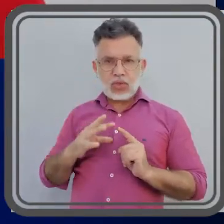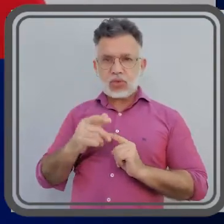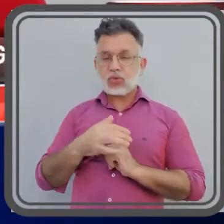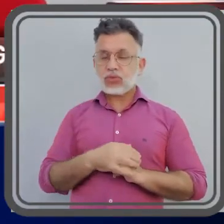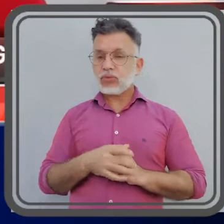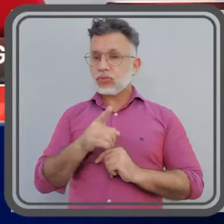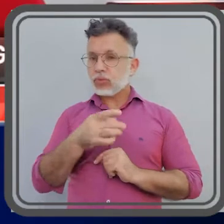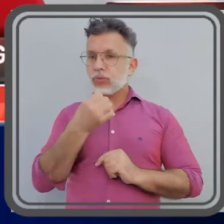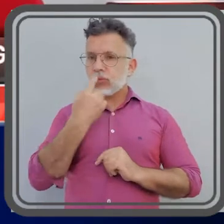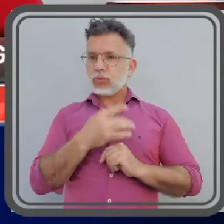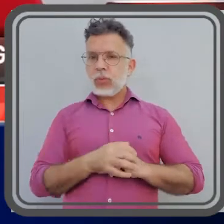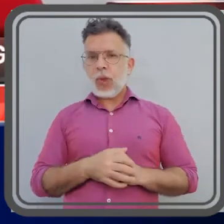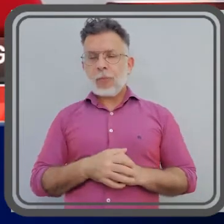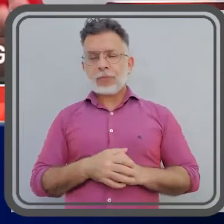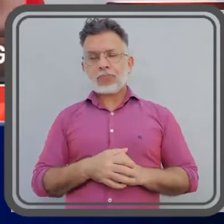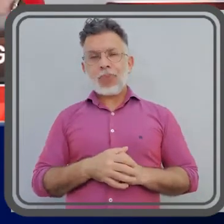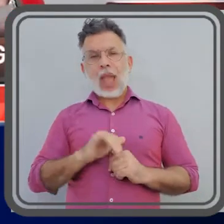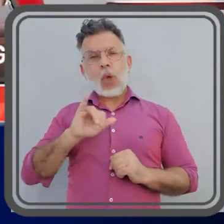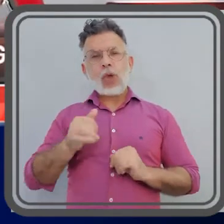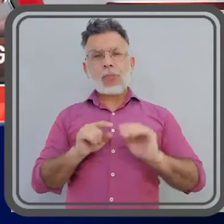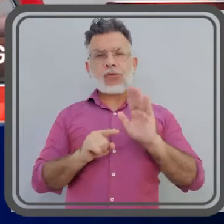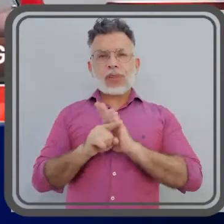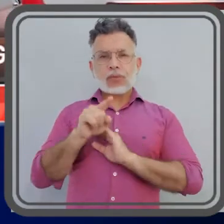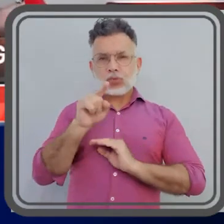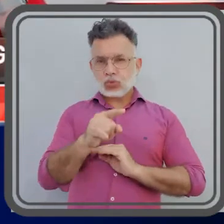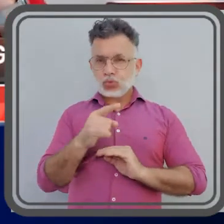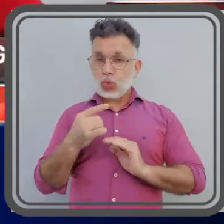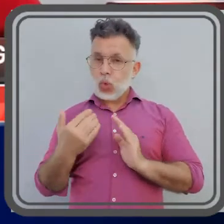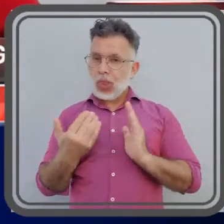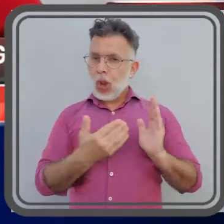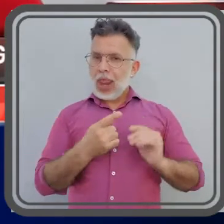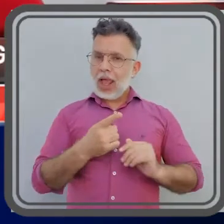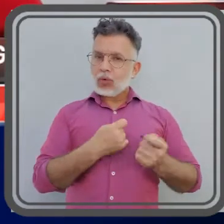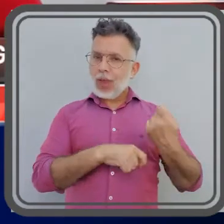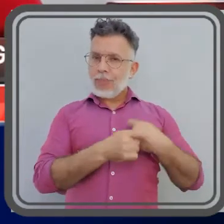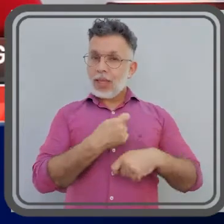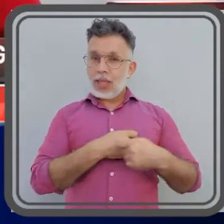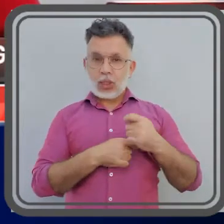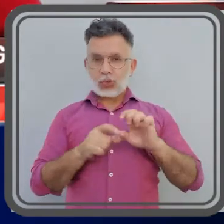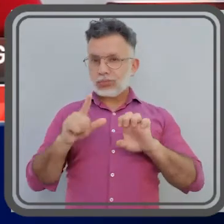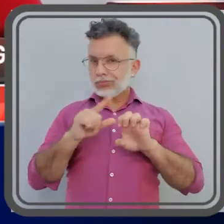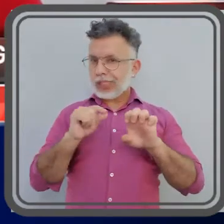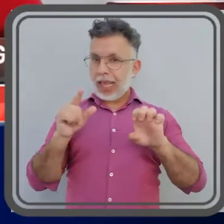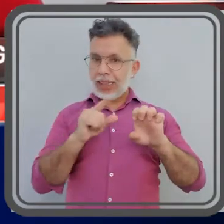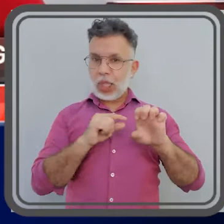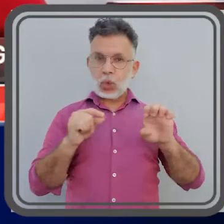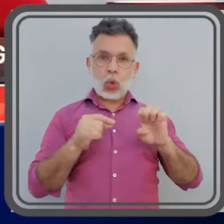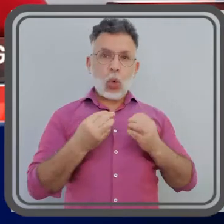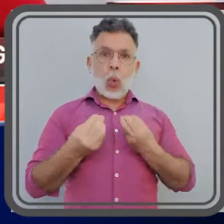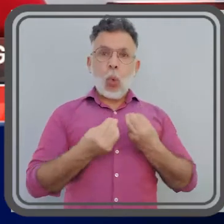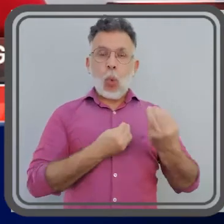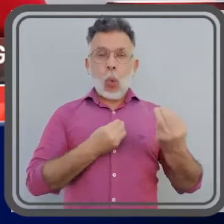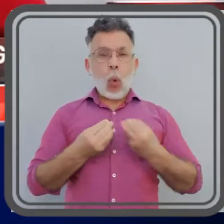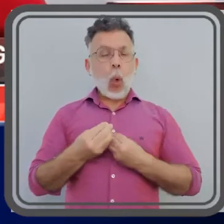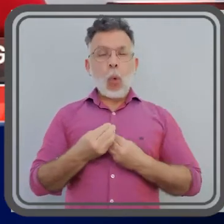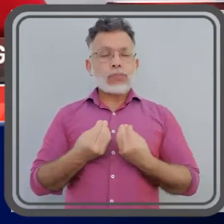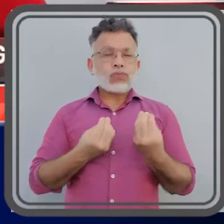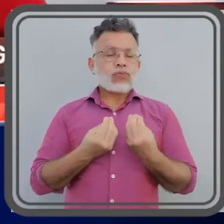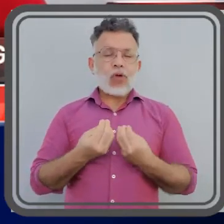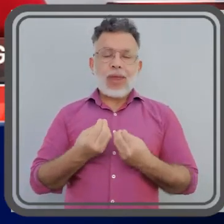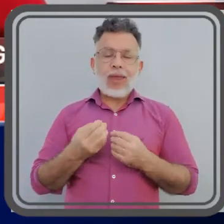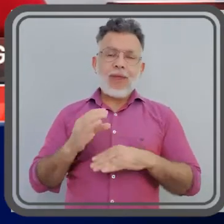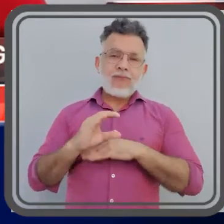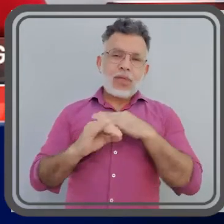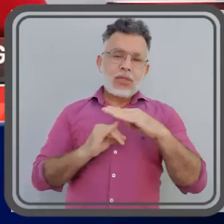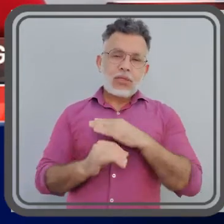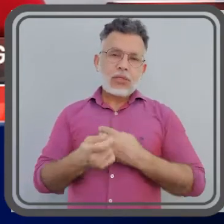muito bom. Tiagão, explorando um pouco do teu lado empreendedor, como foi assim investir nesse